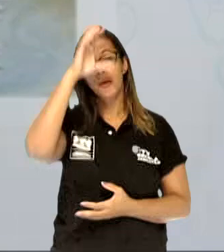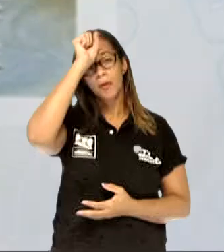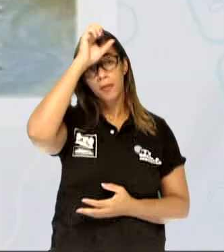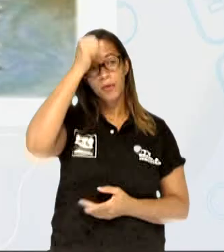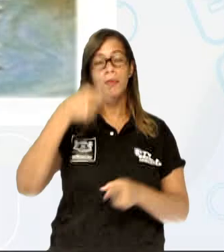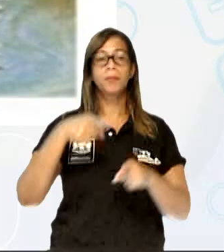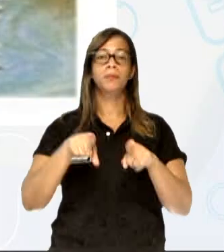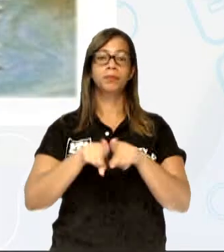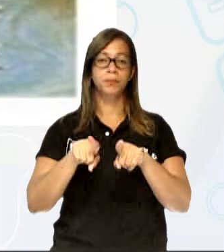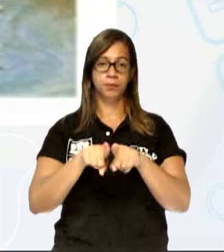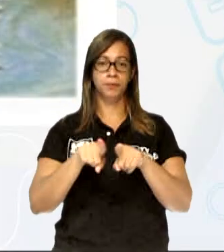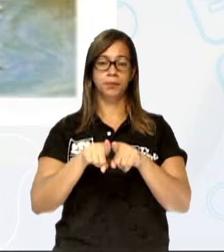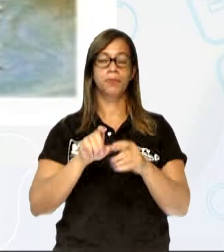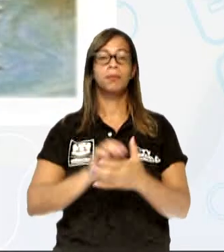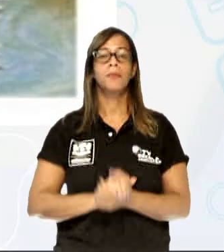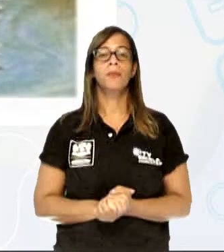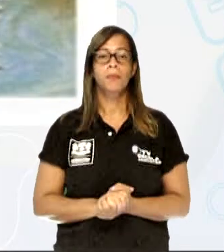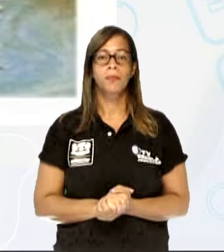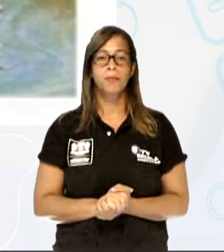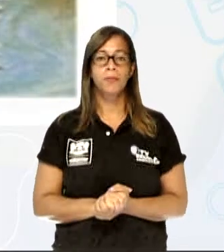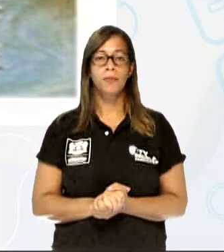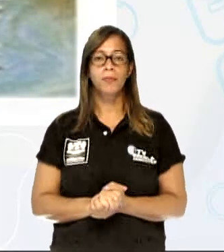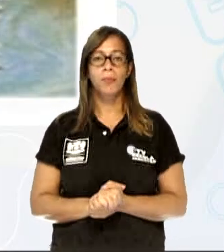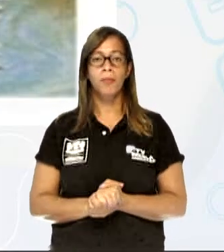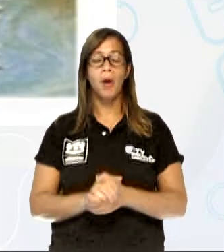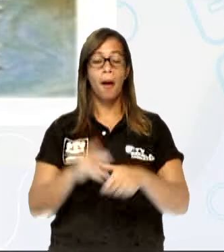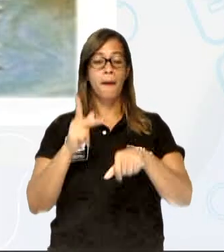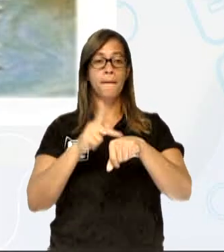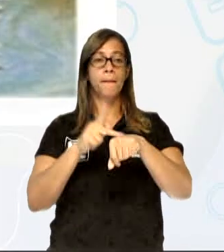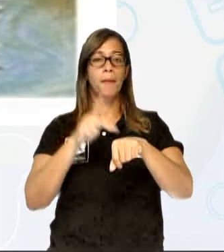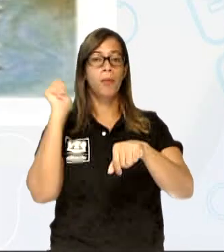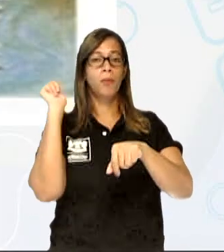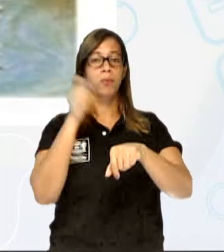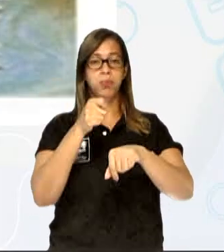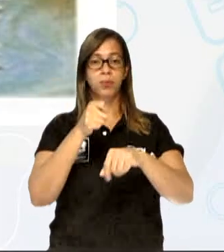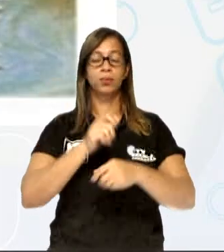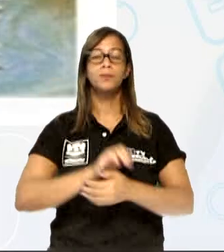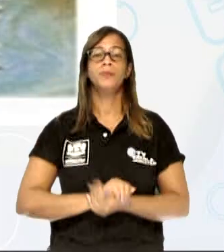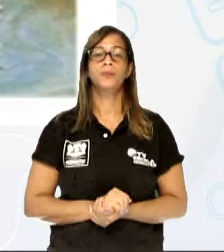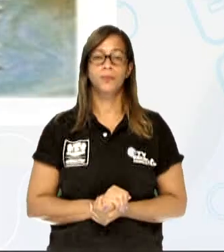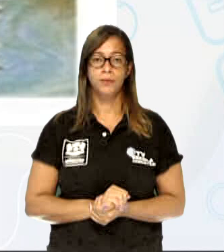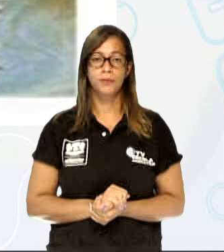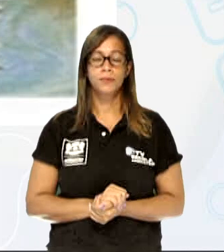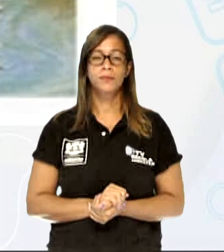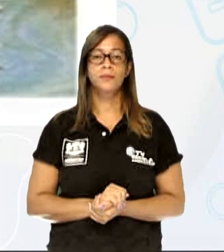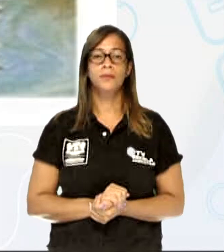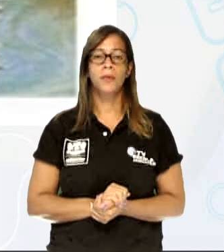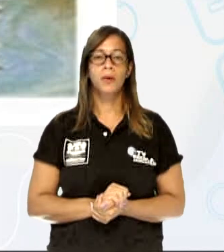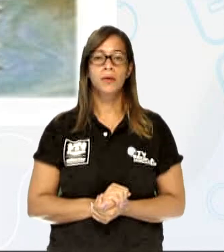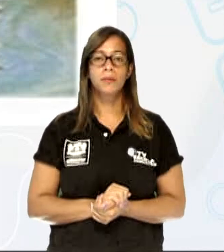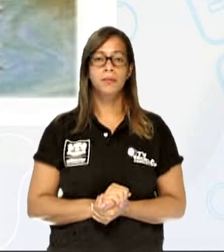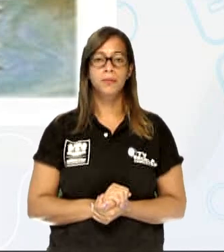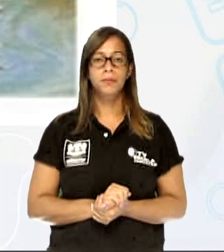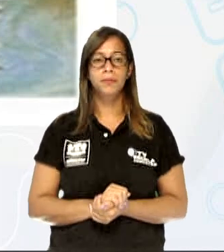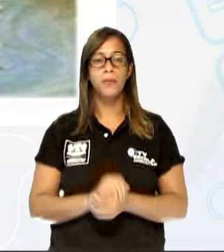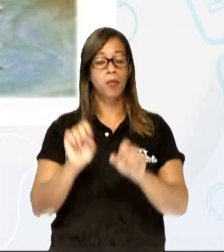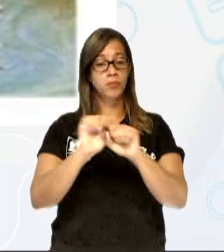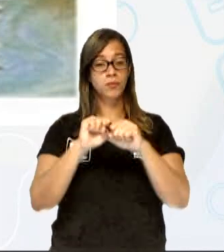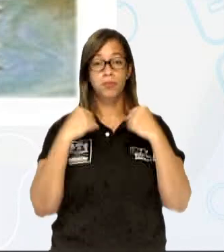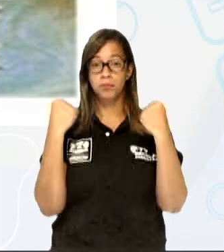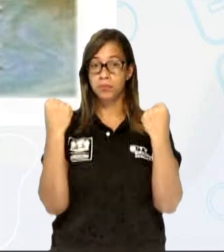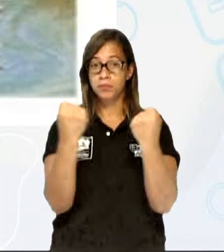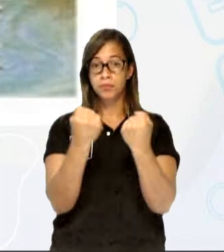paleolítico, tá? Idade da pedra lascada, controle do fogo, coletores, sociedade sem